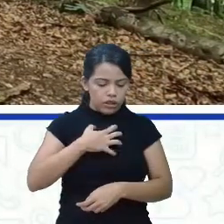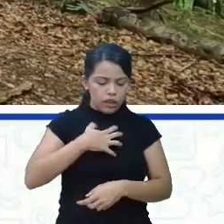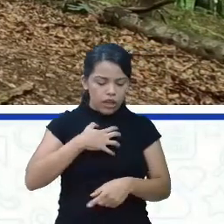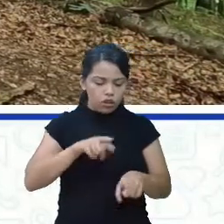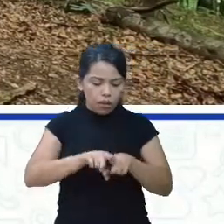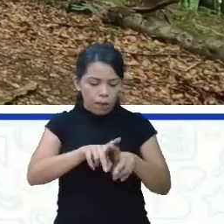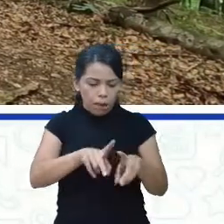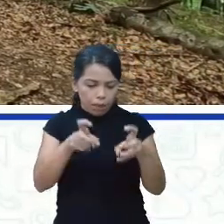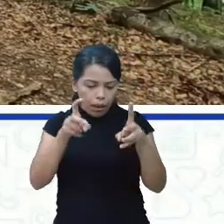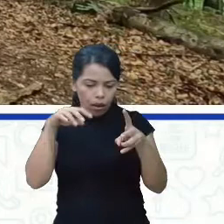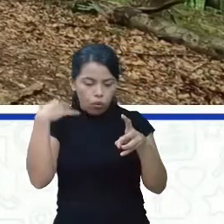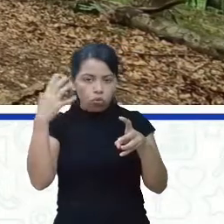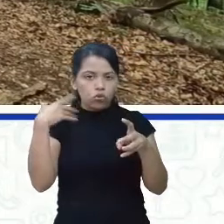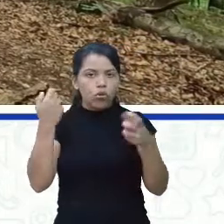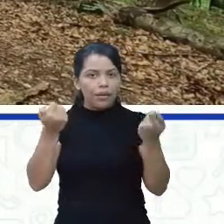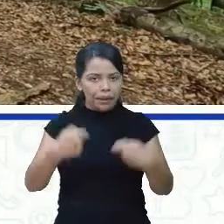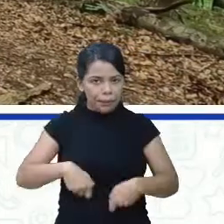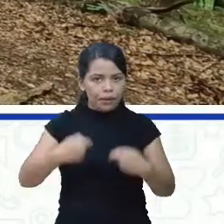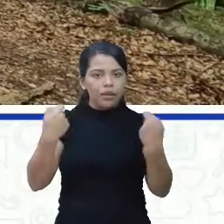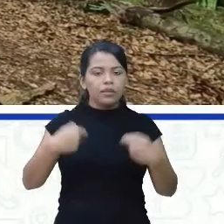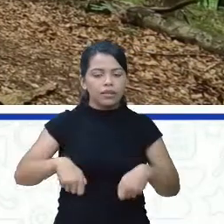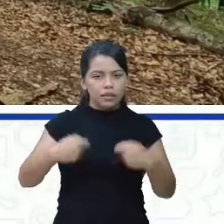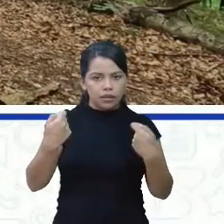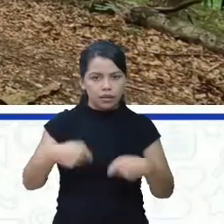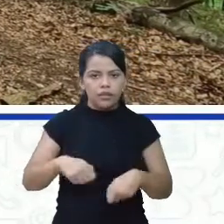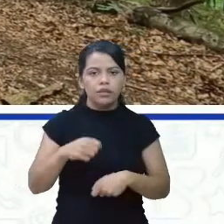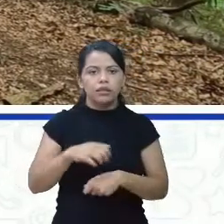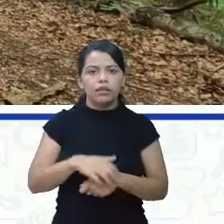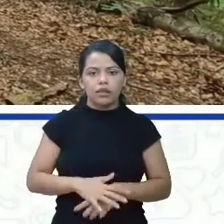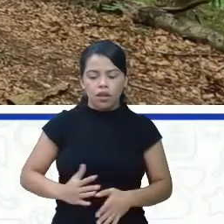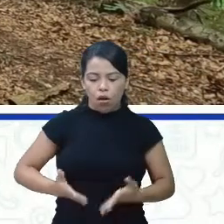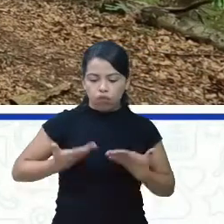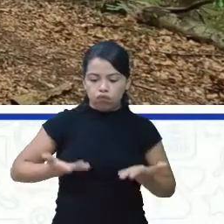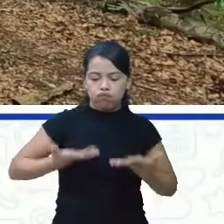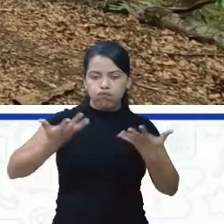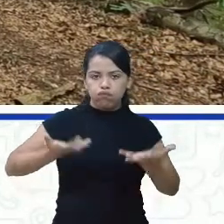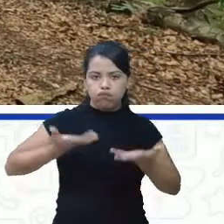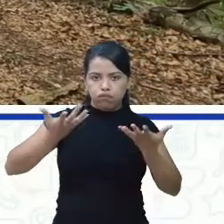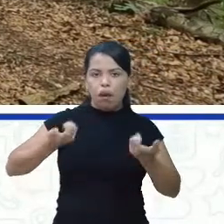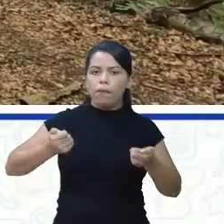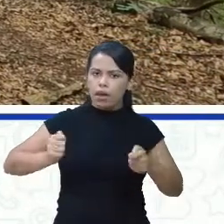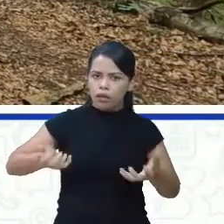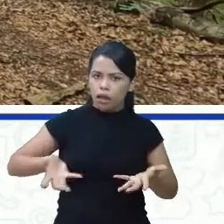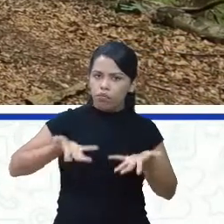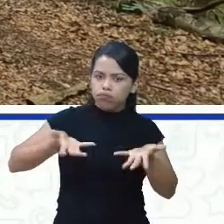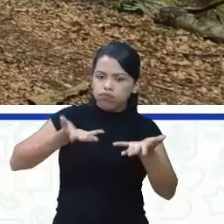sons que precisa ser estimulada, precisa ser